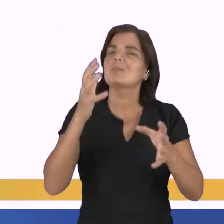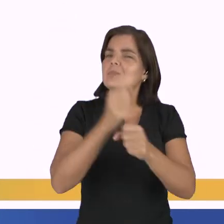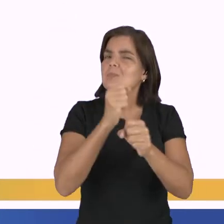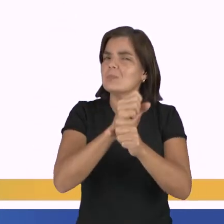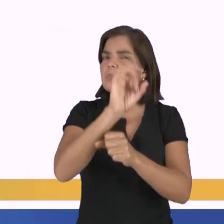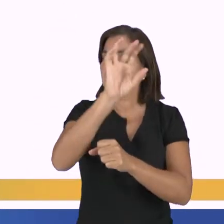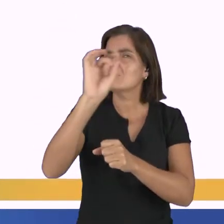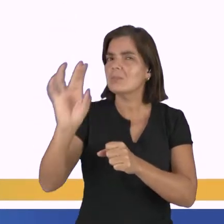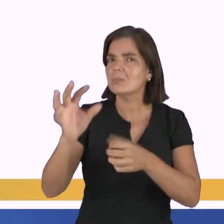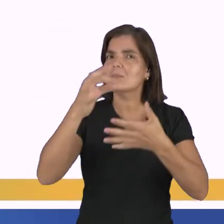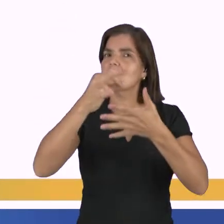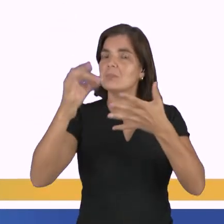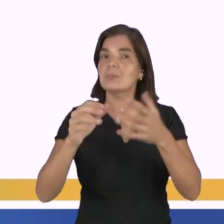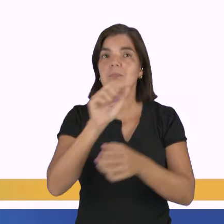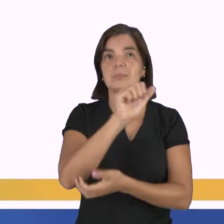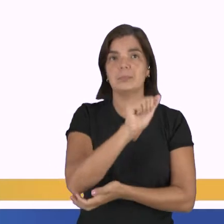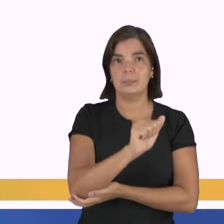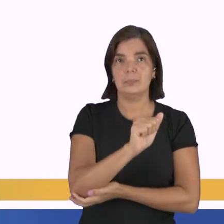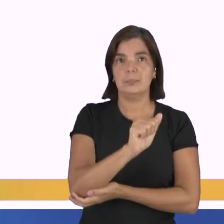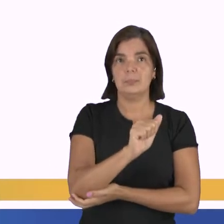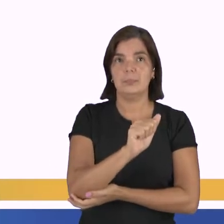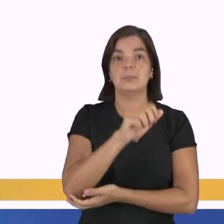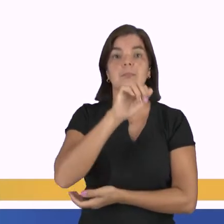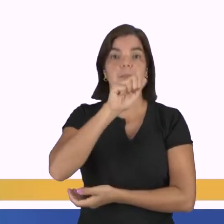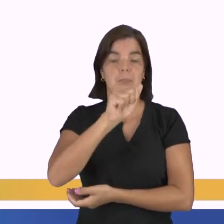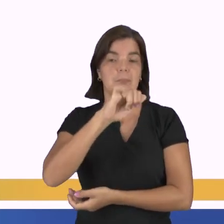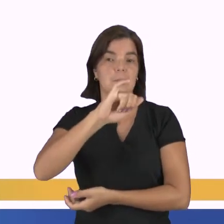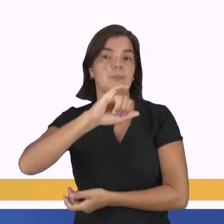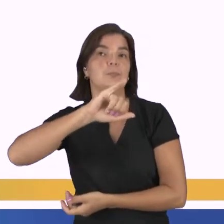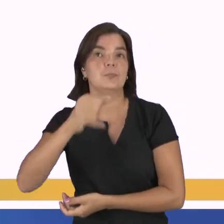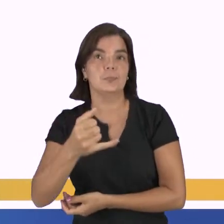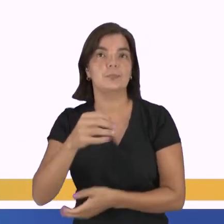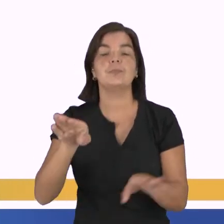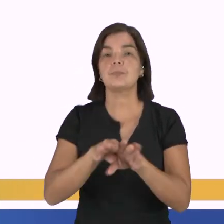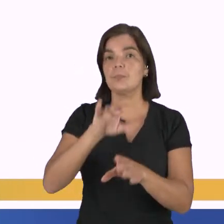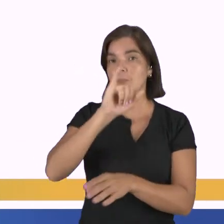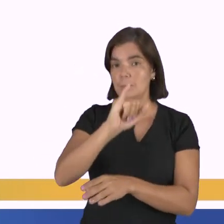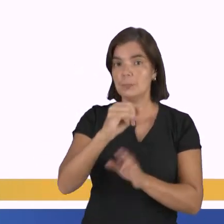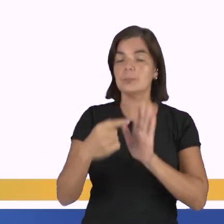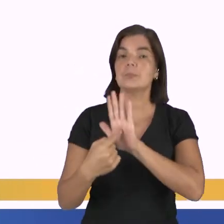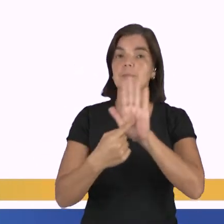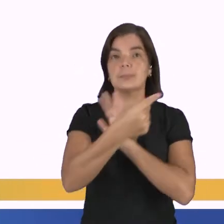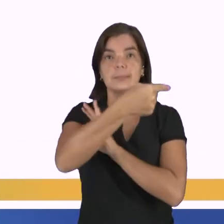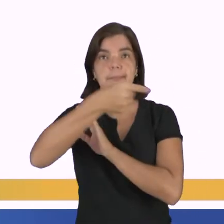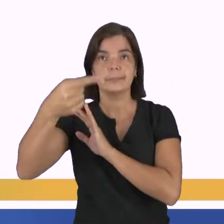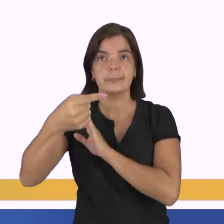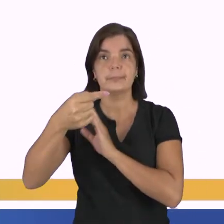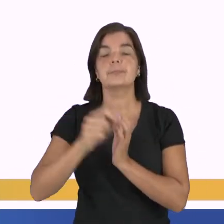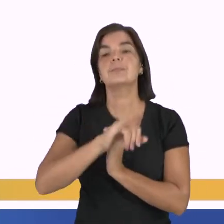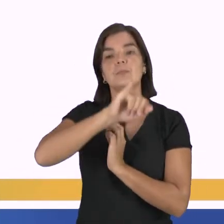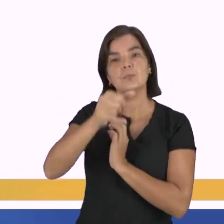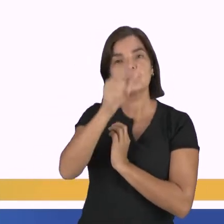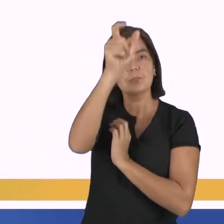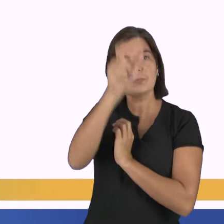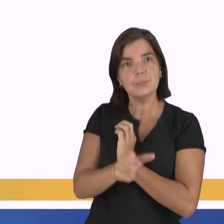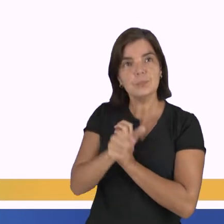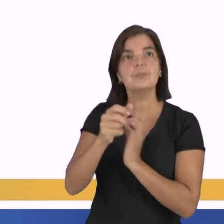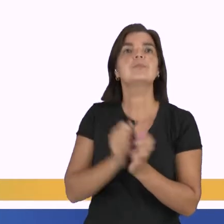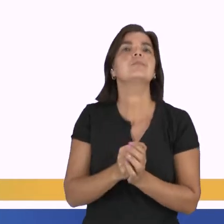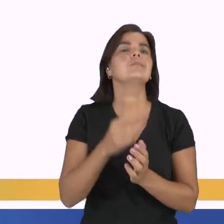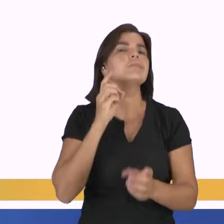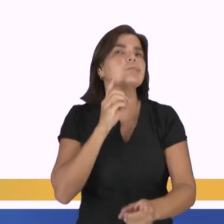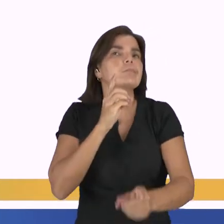cada elemento onde de ar que é o ar J onde o yin representa a linha e j representa a coluna